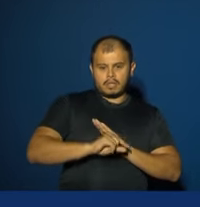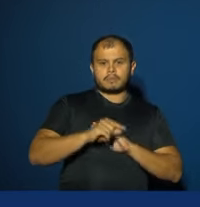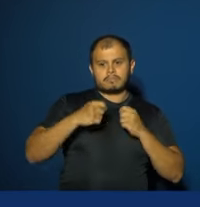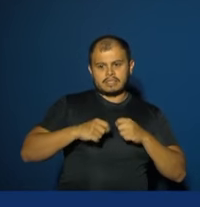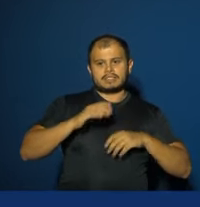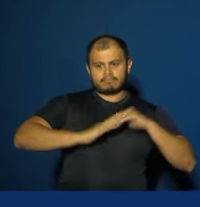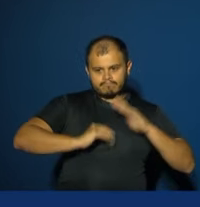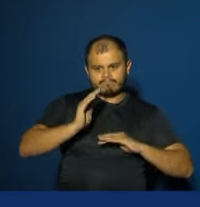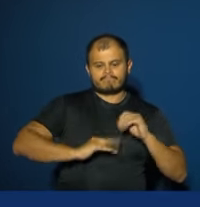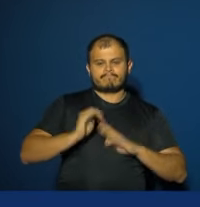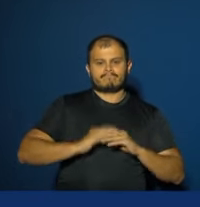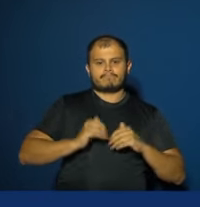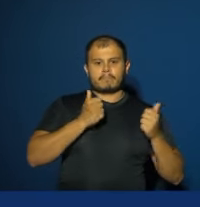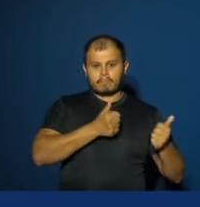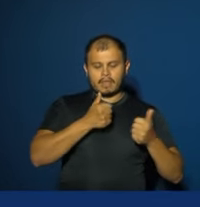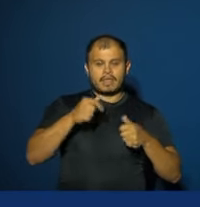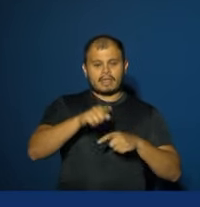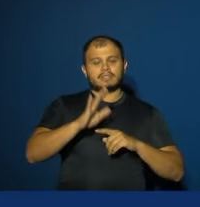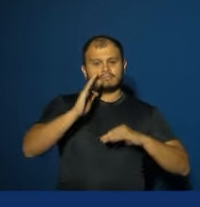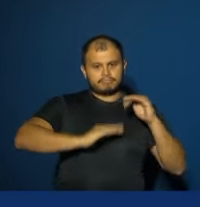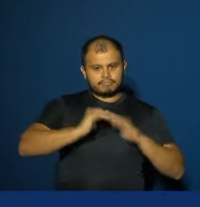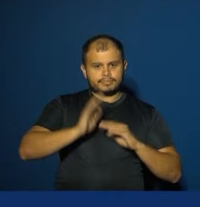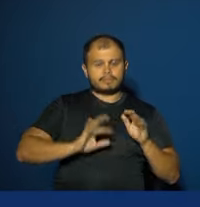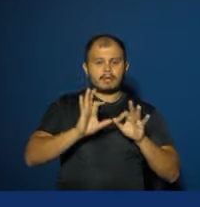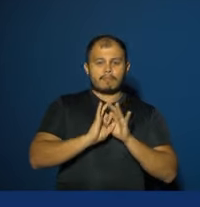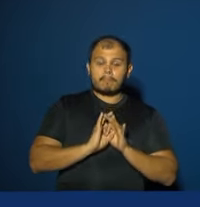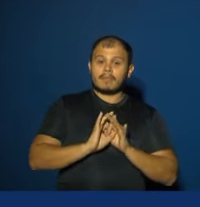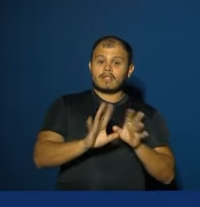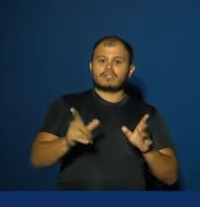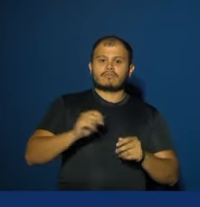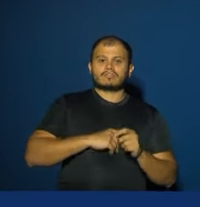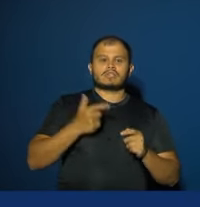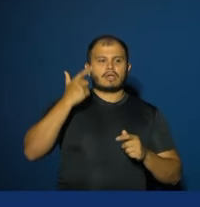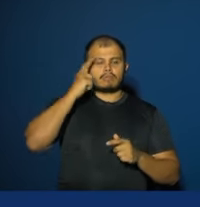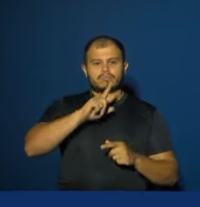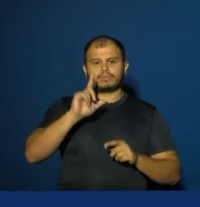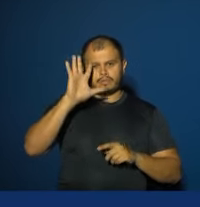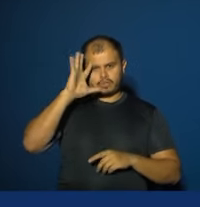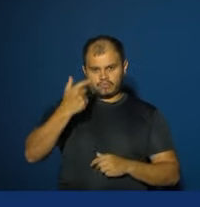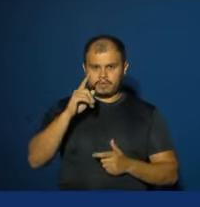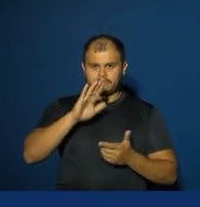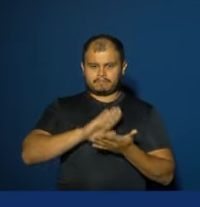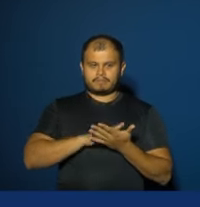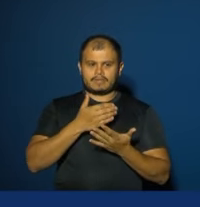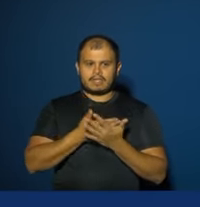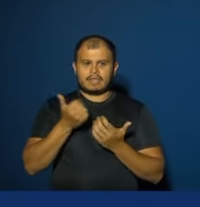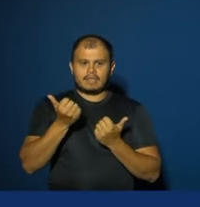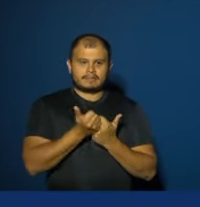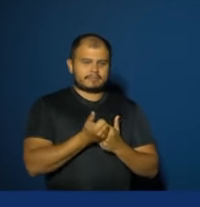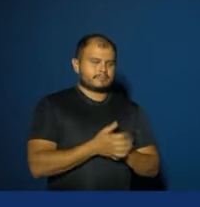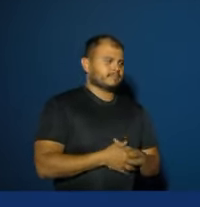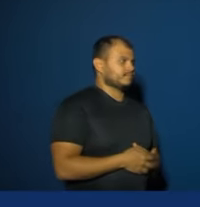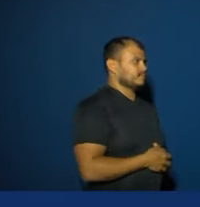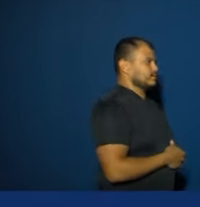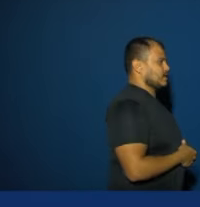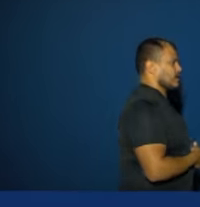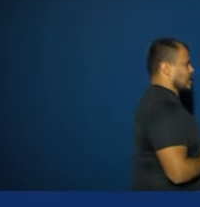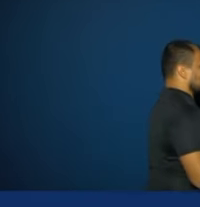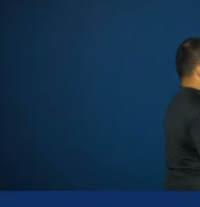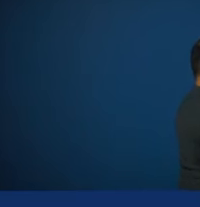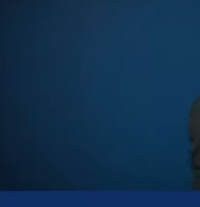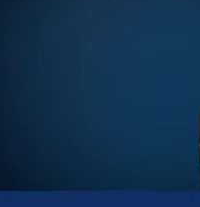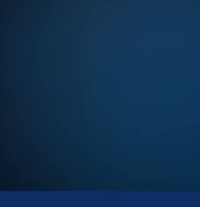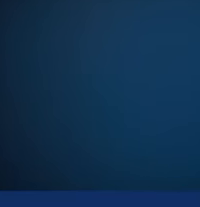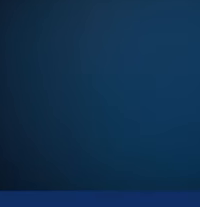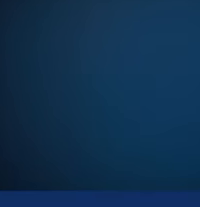eficiência né E essa eficiência permite então que você Feche a equação então de uma forma geral tô vendo que o tempo também tá se